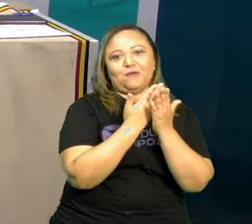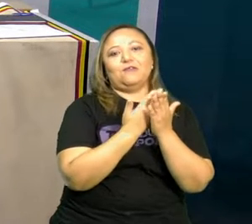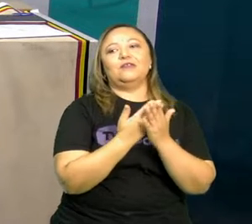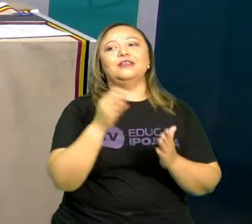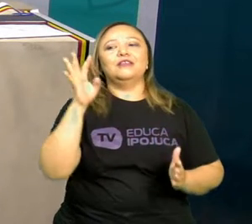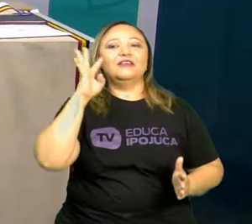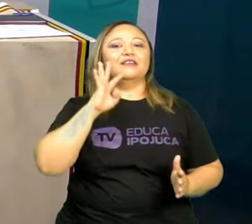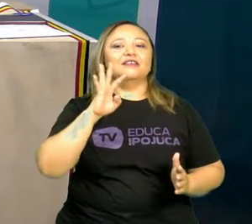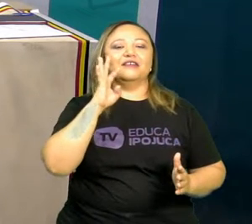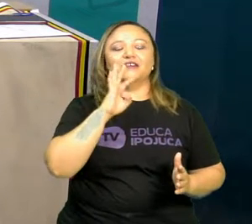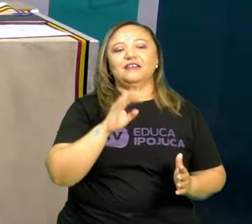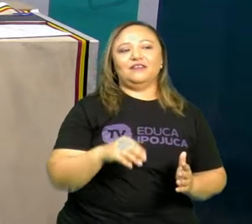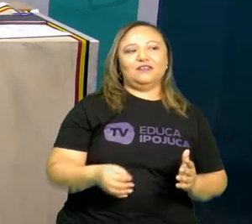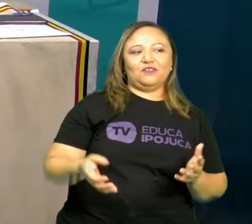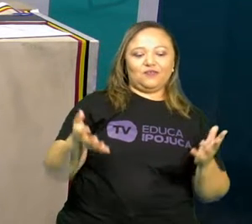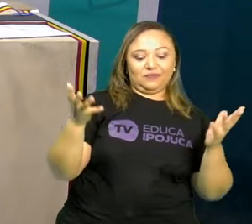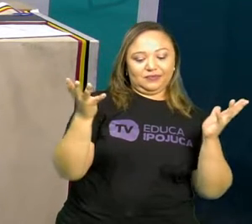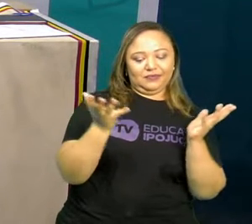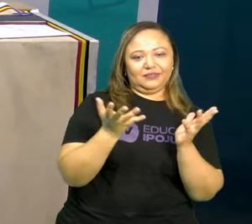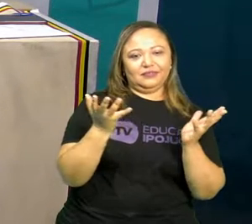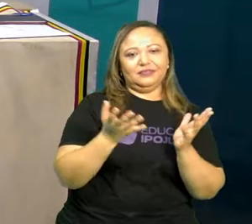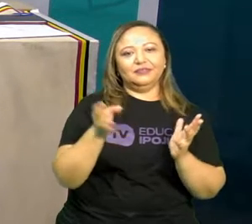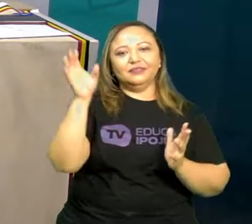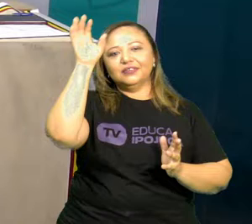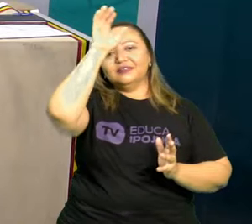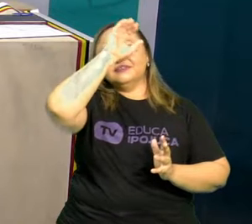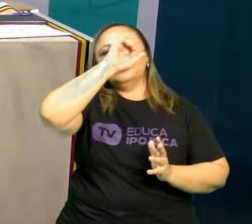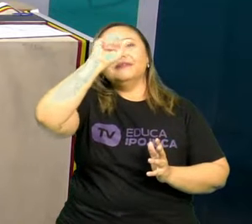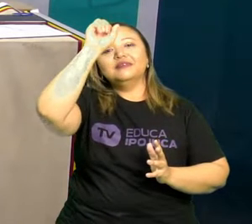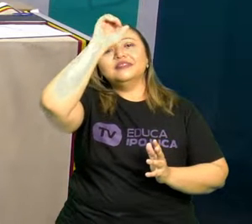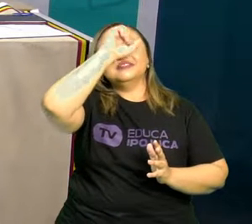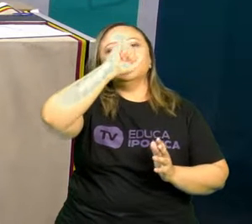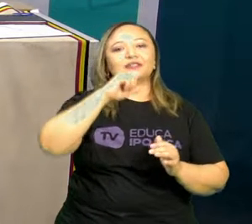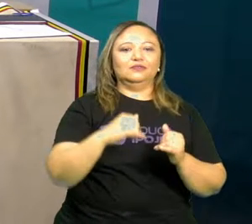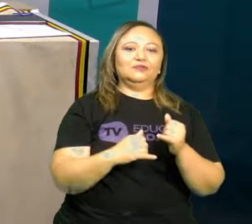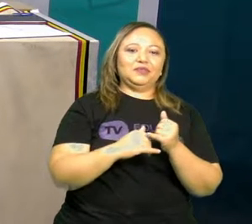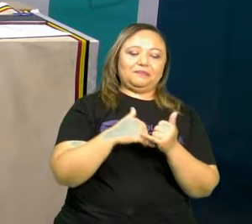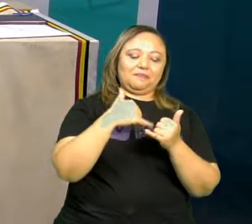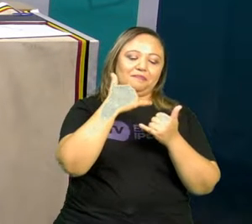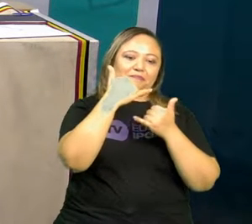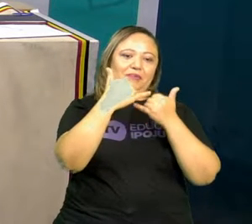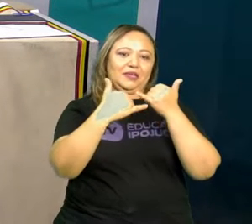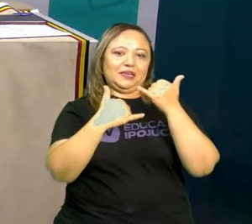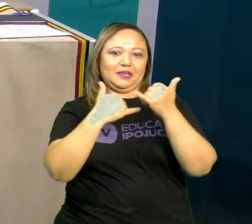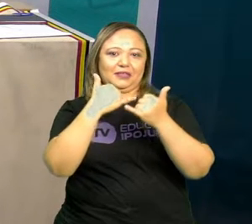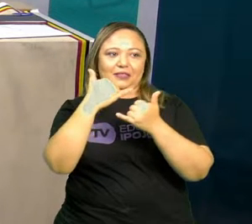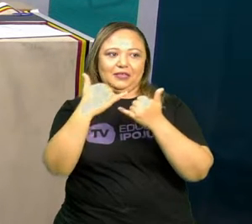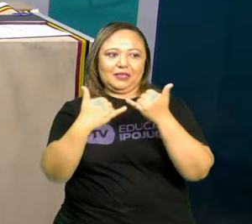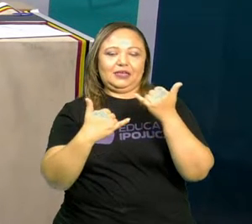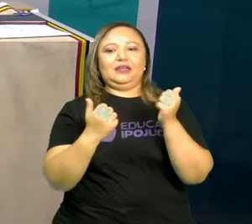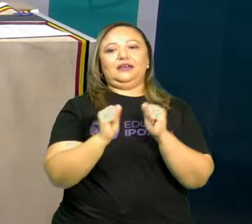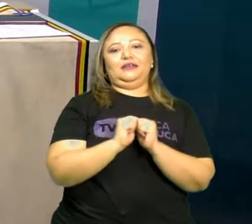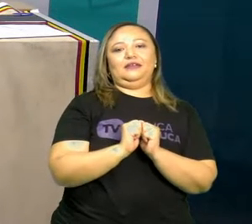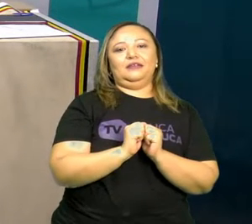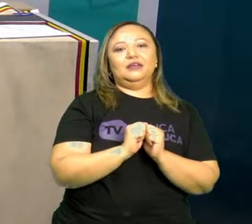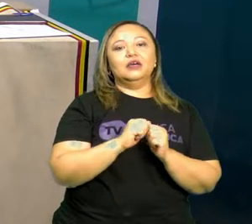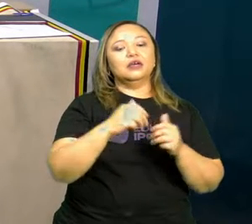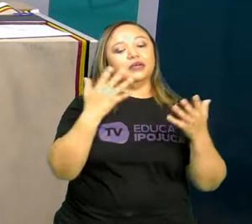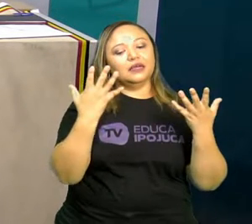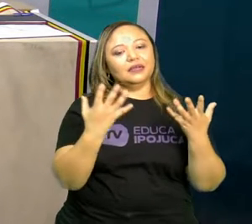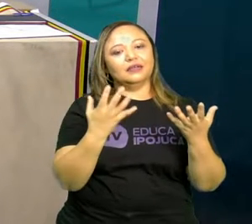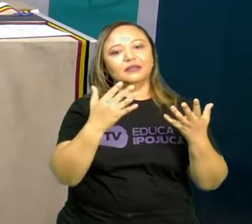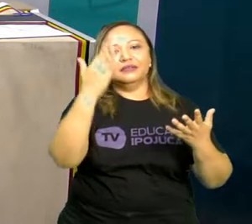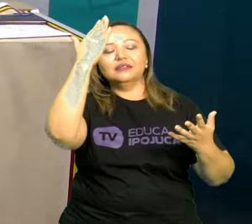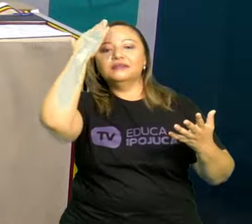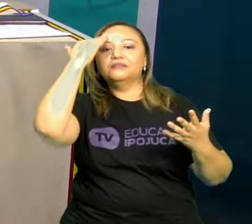legal. Hoje a gente vai fazer uma brincadeira. Agora eu quero saber de vocês, preste